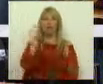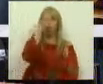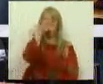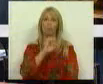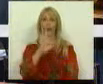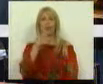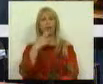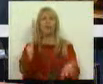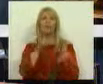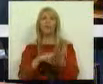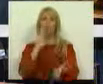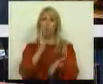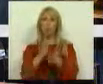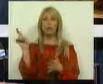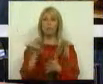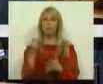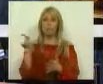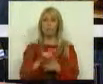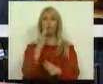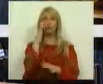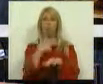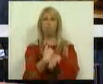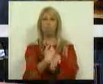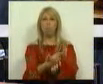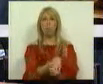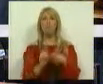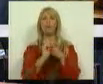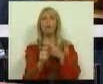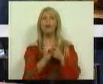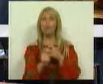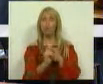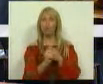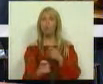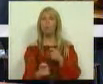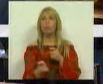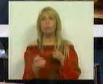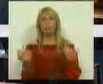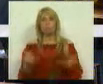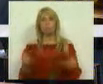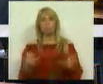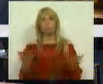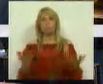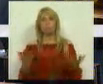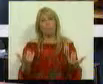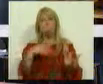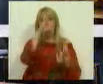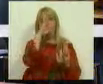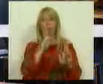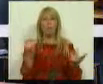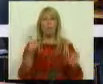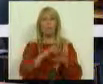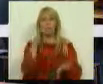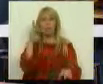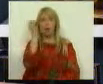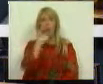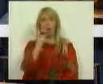que nos últimos meses se tem agravado o atraso no processamento desta prestação, a que não será alheia a insensível preocupação deste Governo com a situação